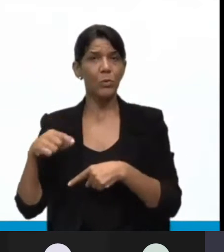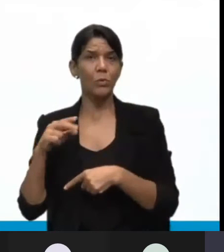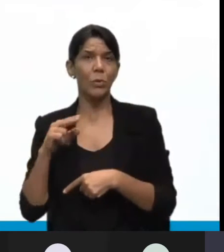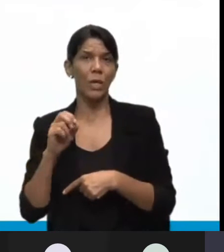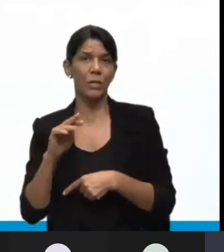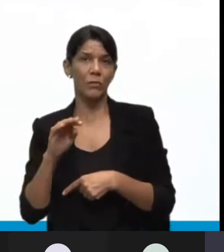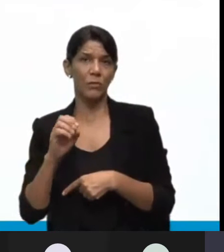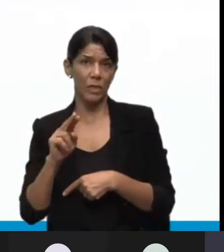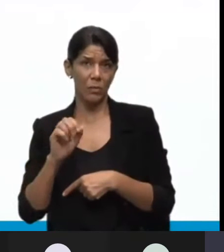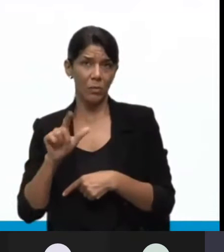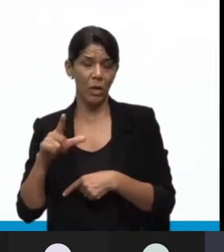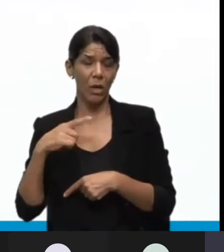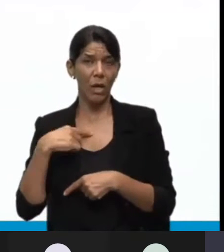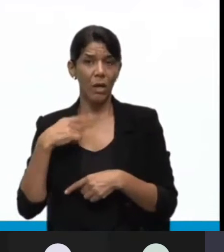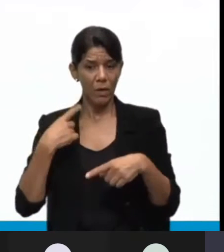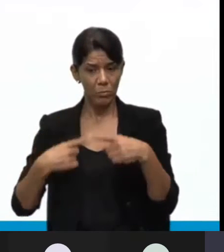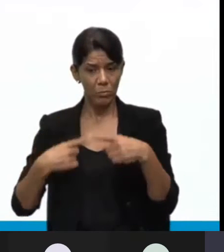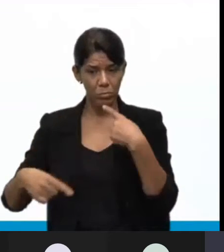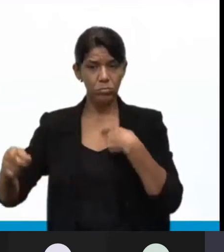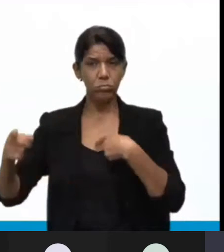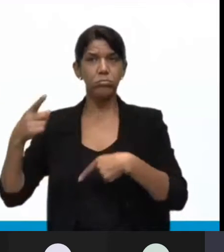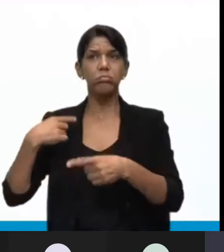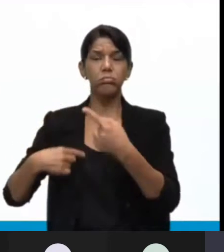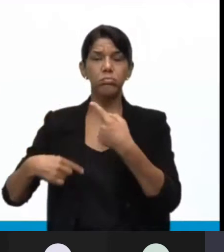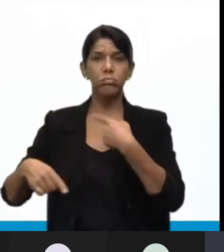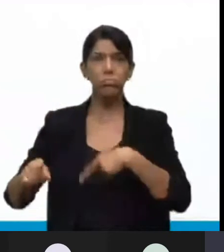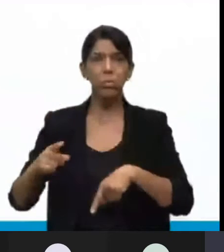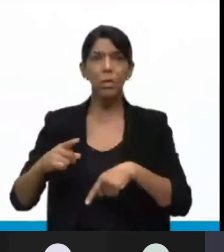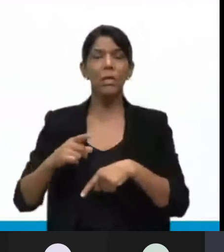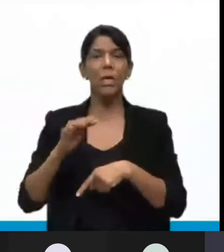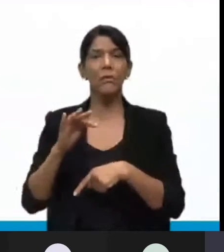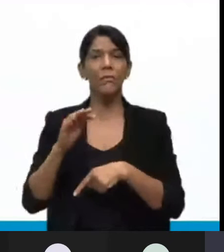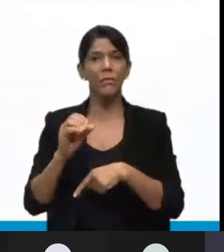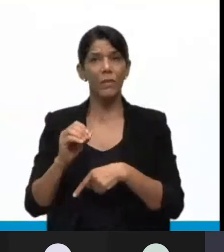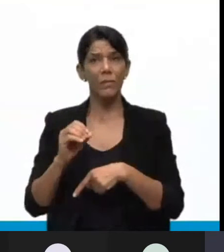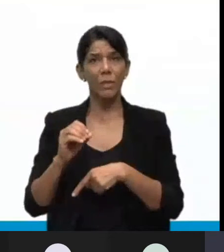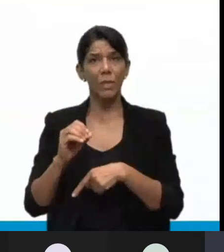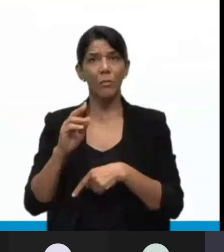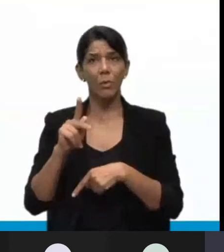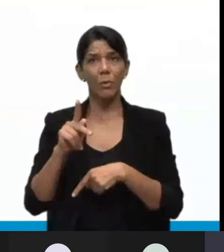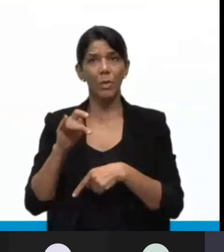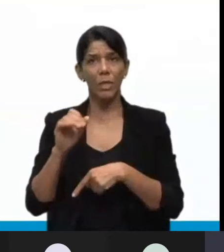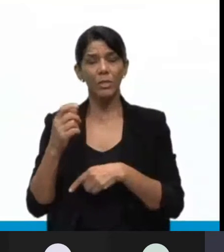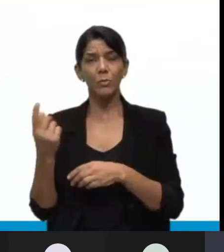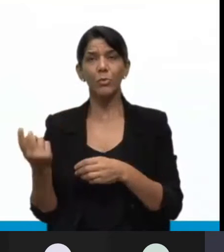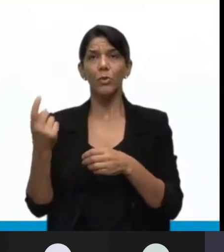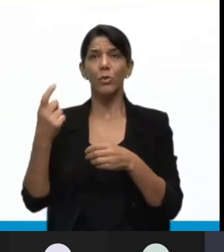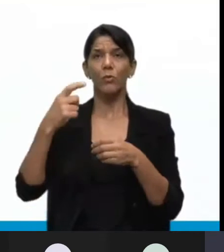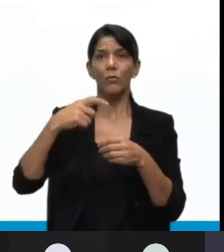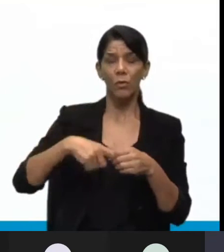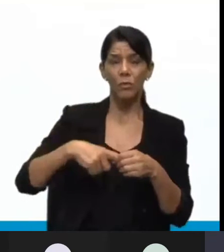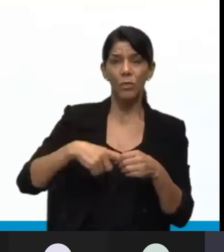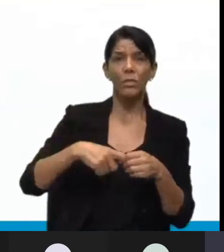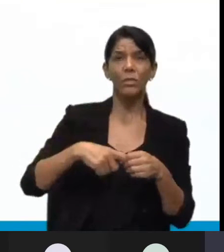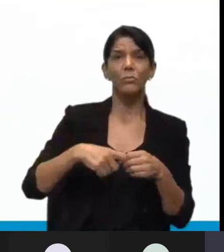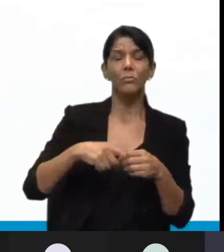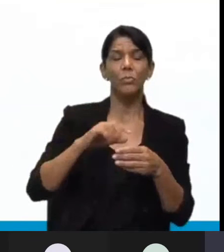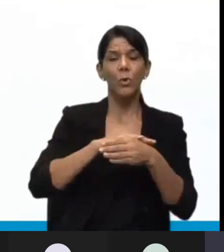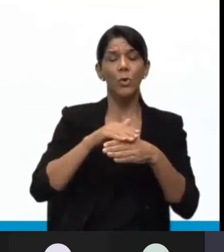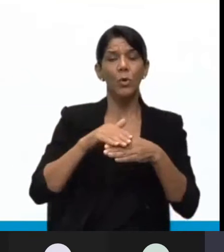nosso nó atrioventricular, percorrer aqui, ó, as fibras de Purkinje e depois, né, aqui o